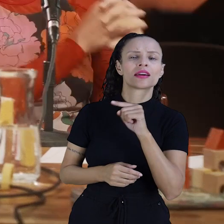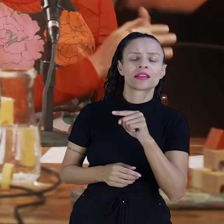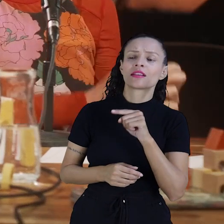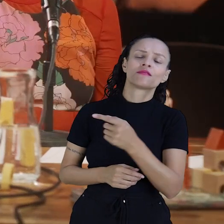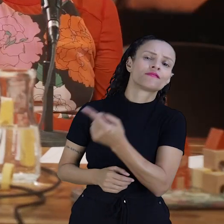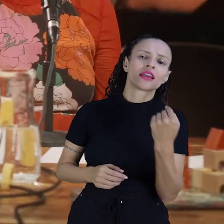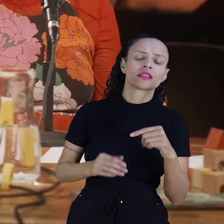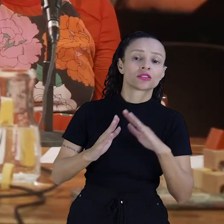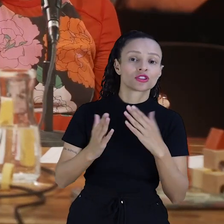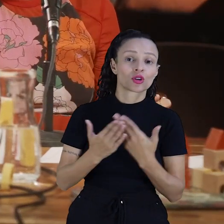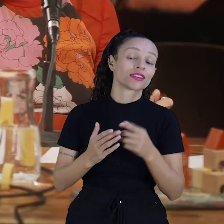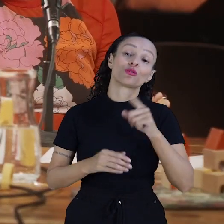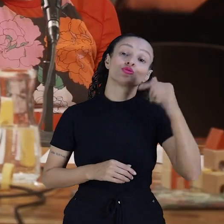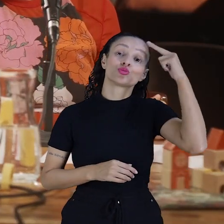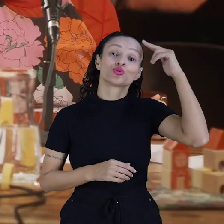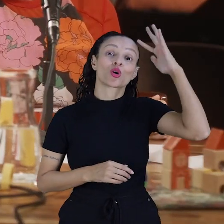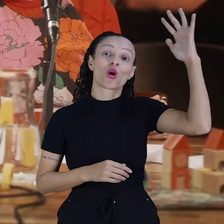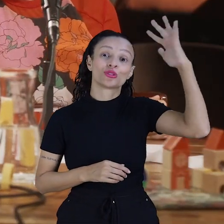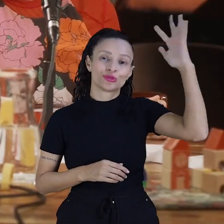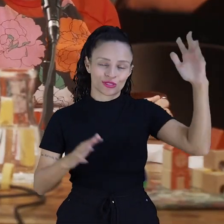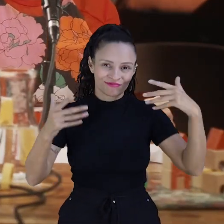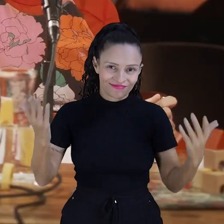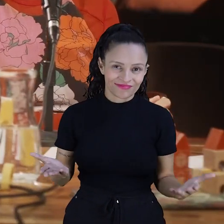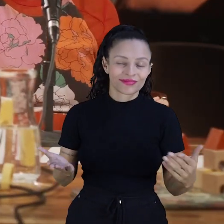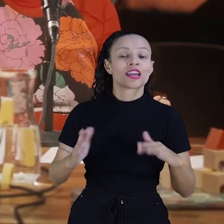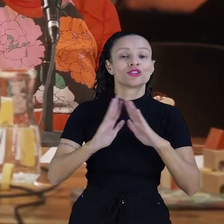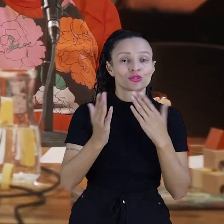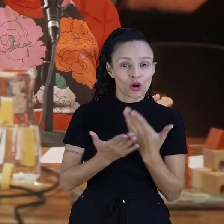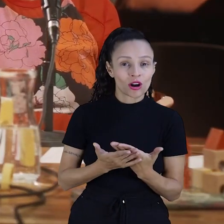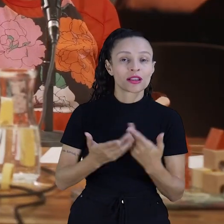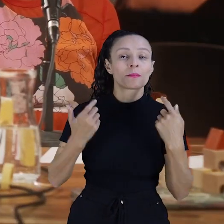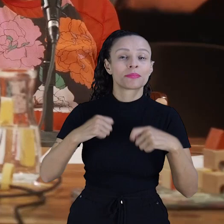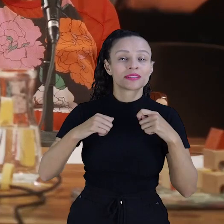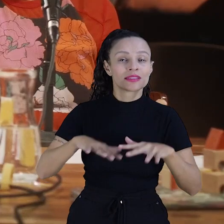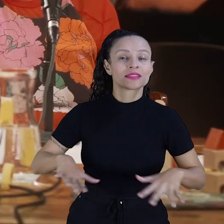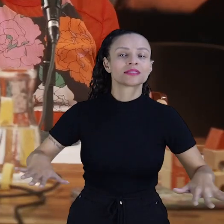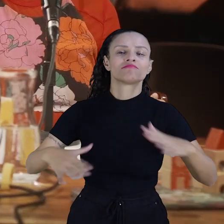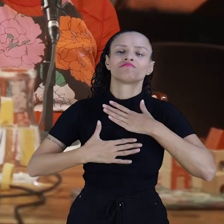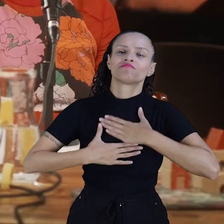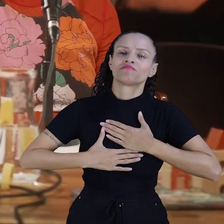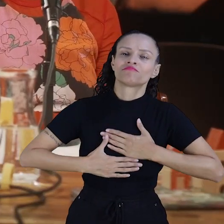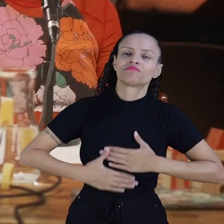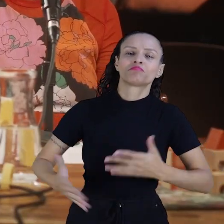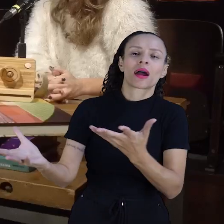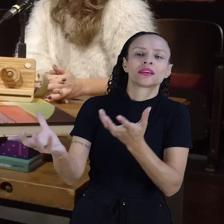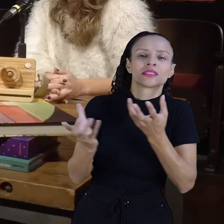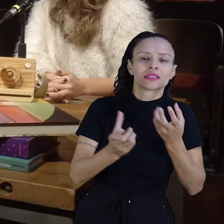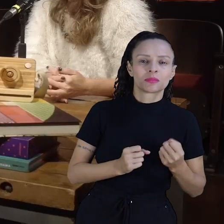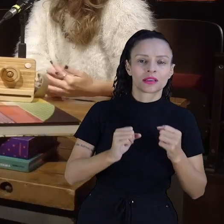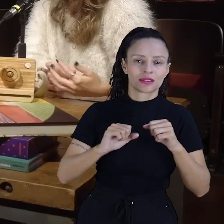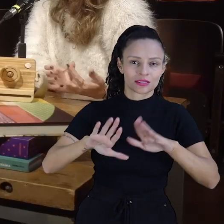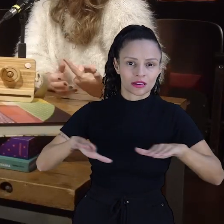crianças vêm? Eu disse, de casa. Ela disse, não, do sonho. Então, a escola precisa ser onírica de manhã para receber as